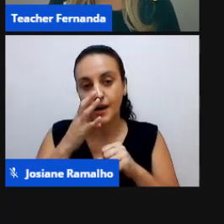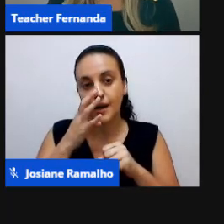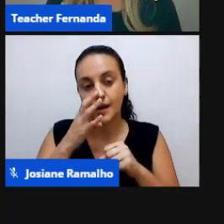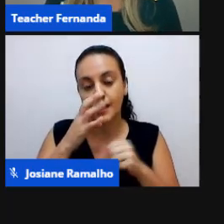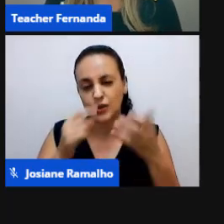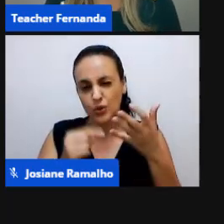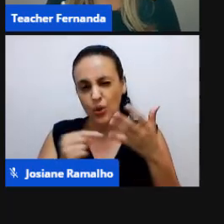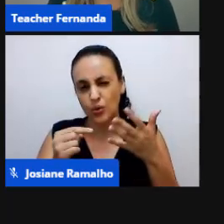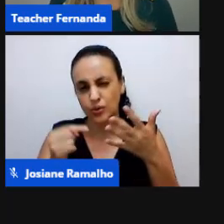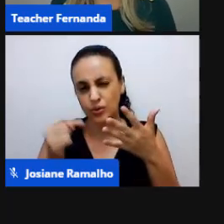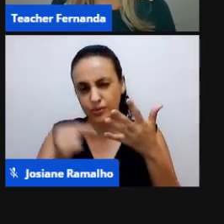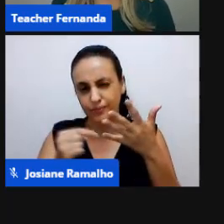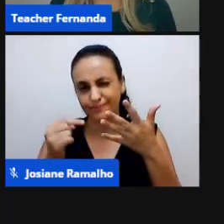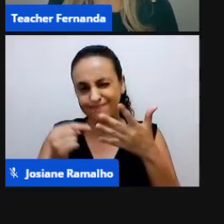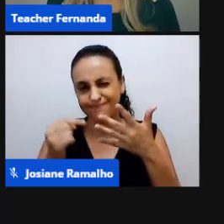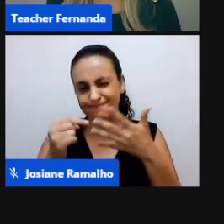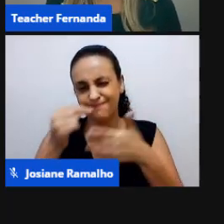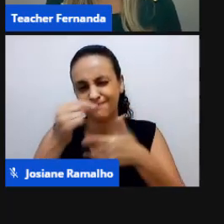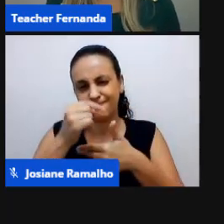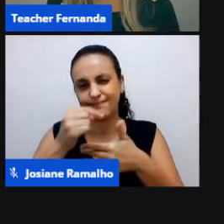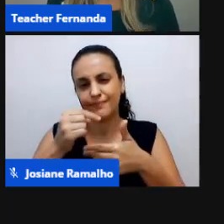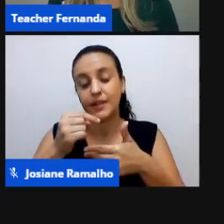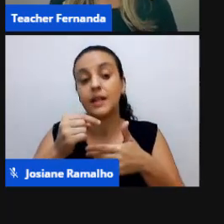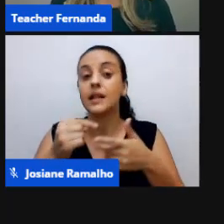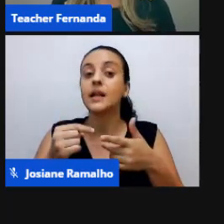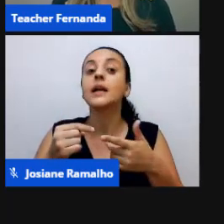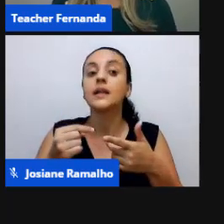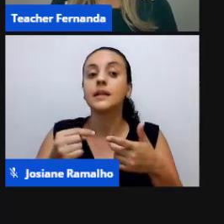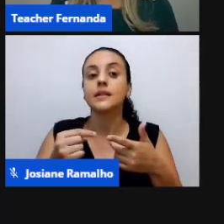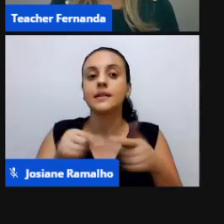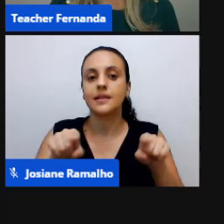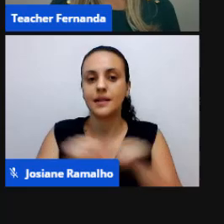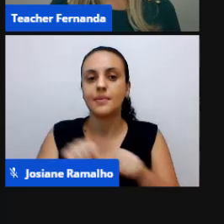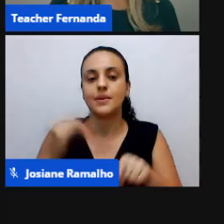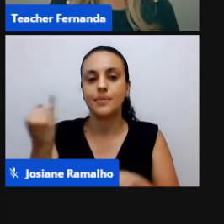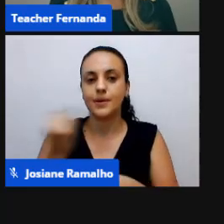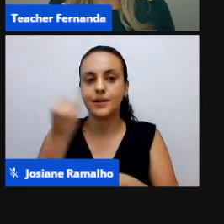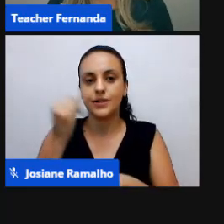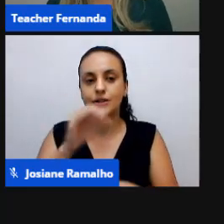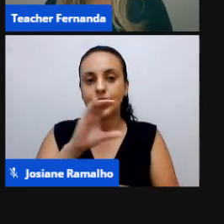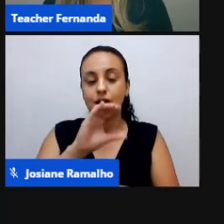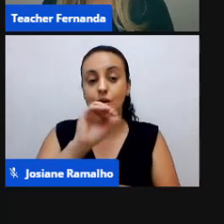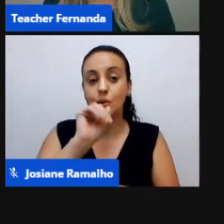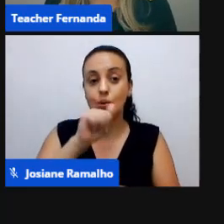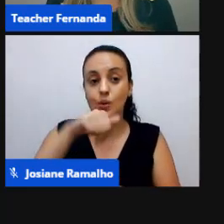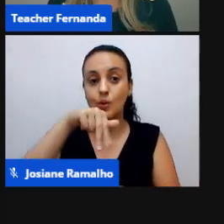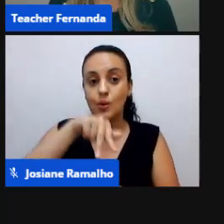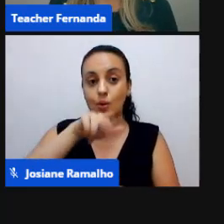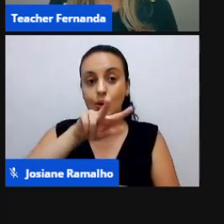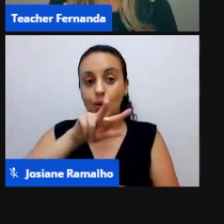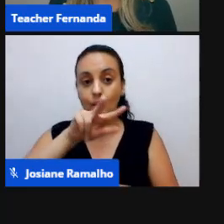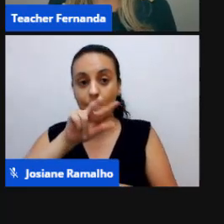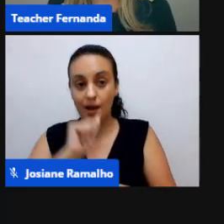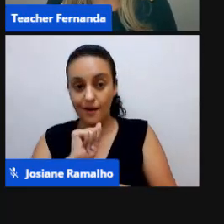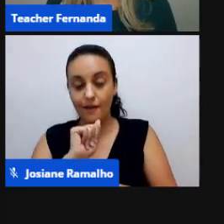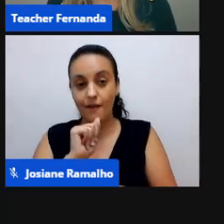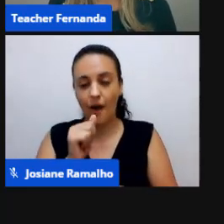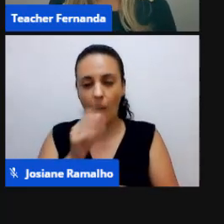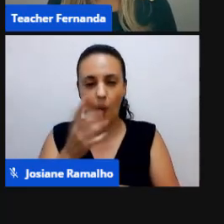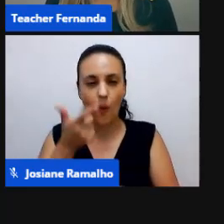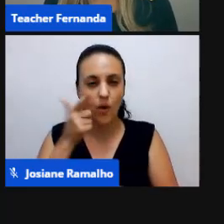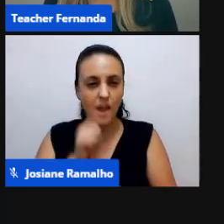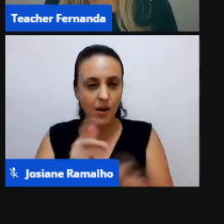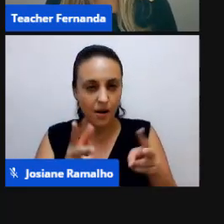nós vemos aqui no Canva a possibilidade da conversa entre esses diversos modos,